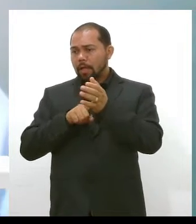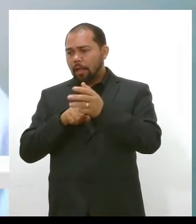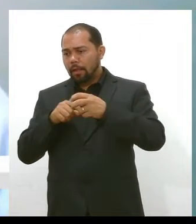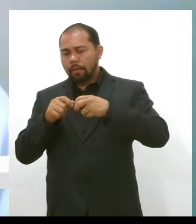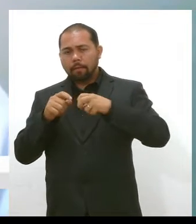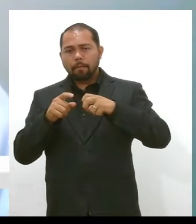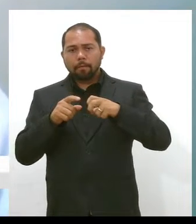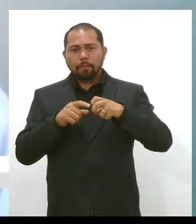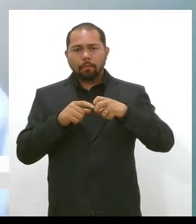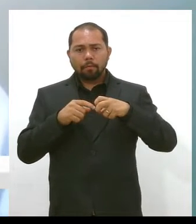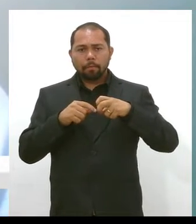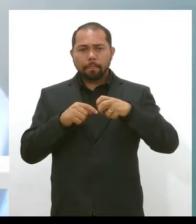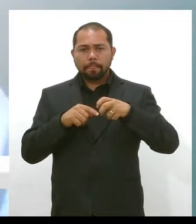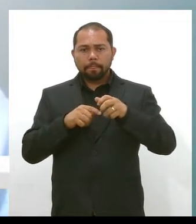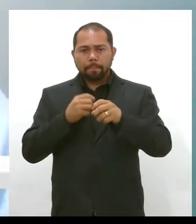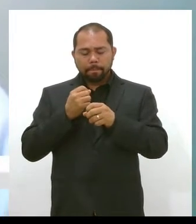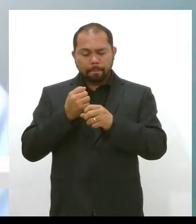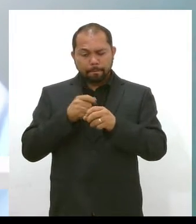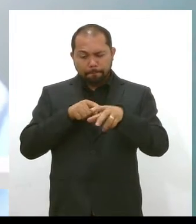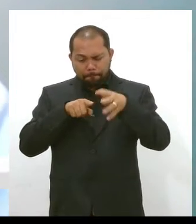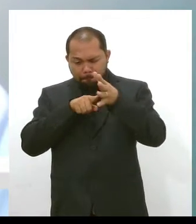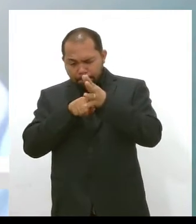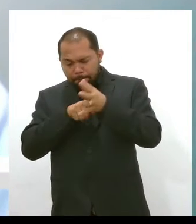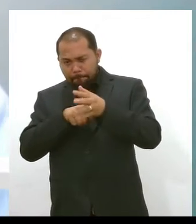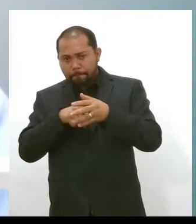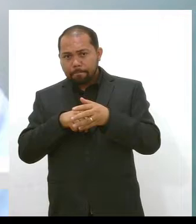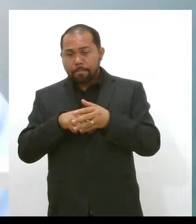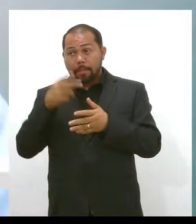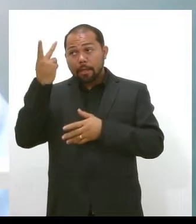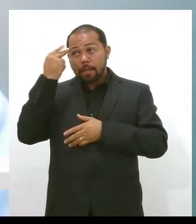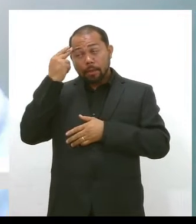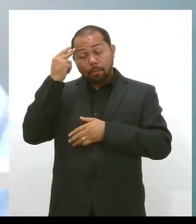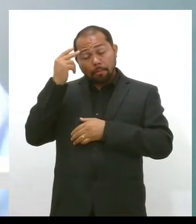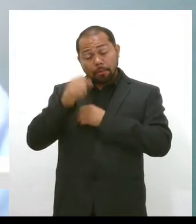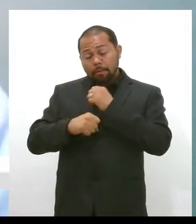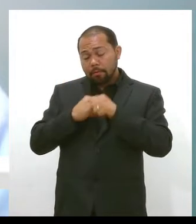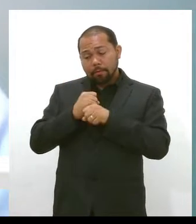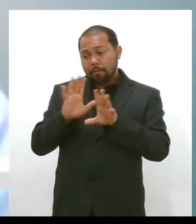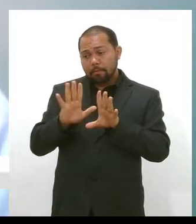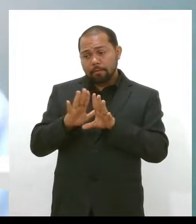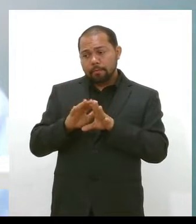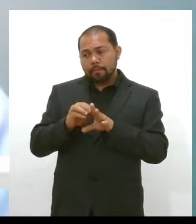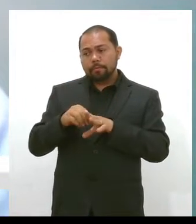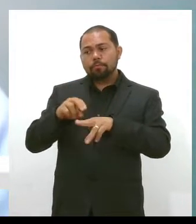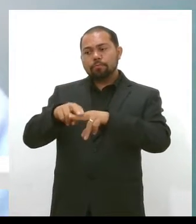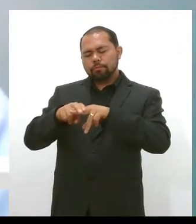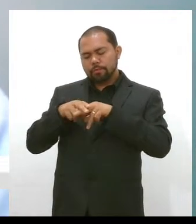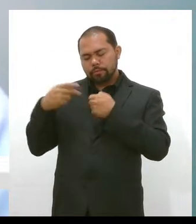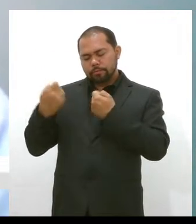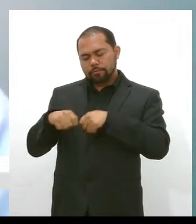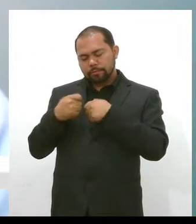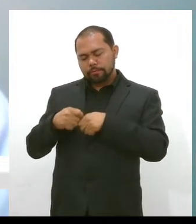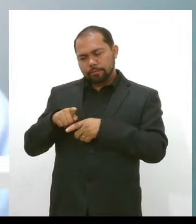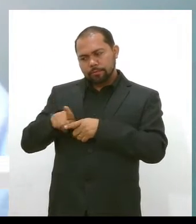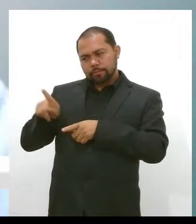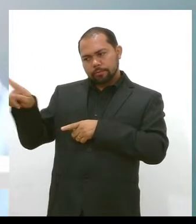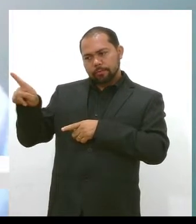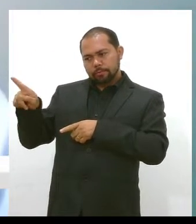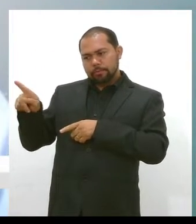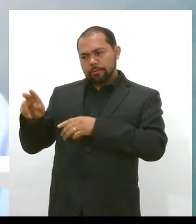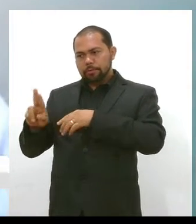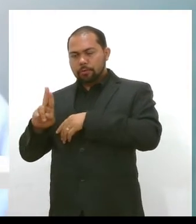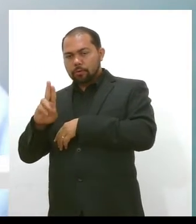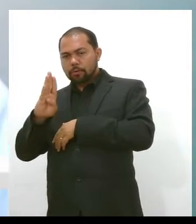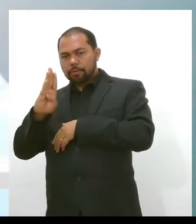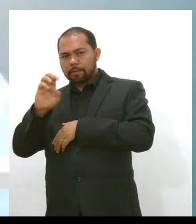que a paciente tem que, primeiro, passa na atenção básica. Porque se for o caso, se for uma prioridade,